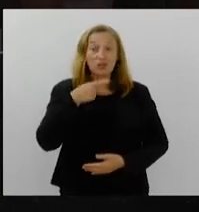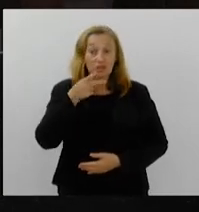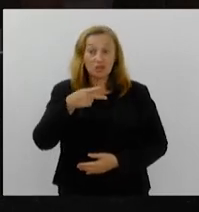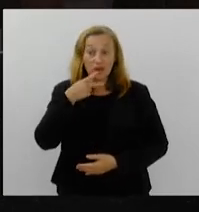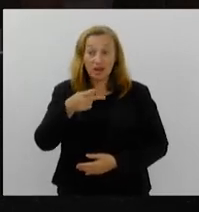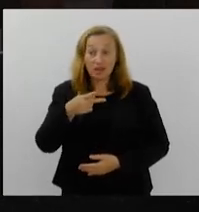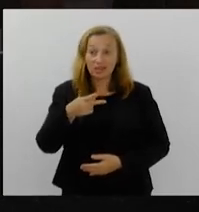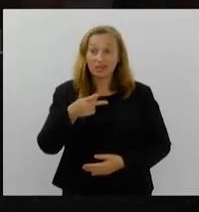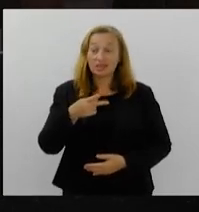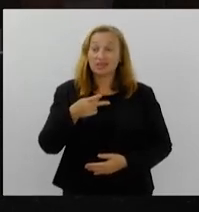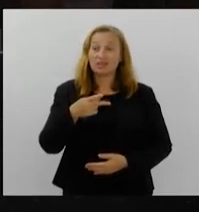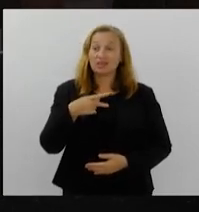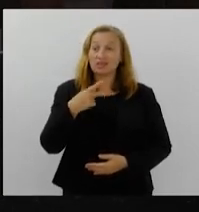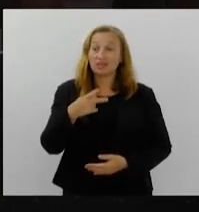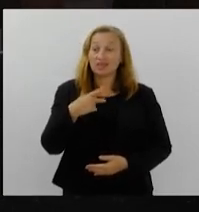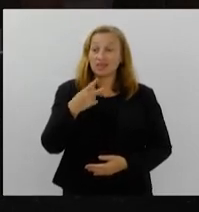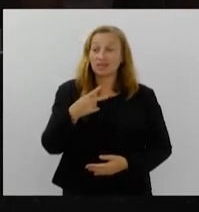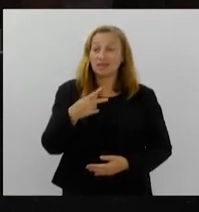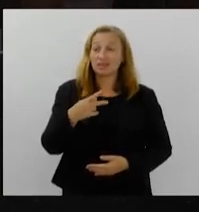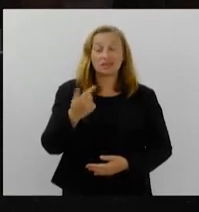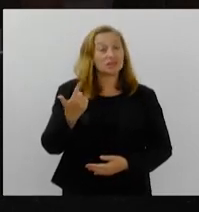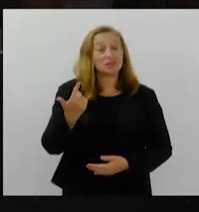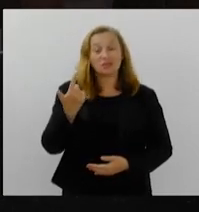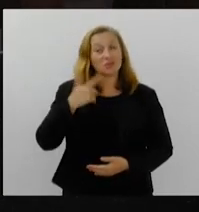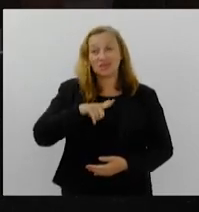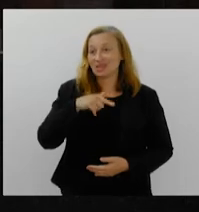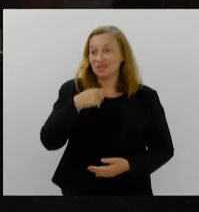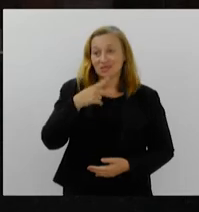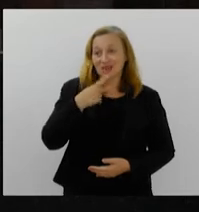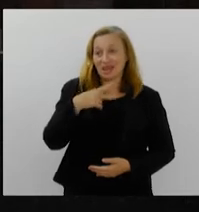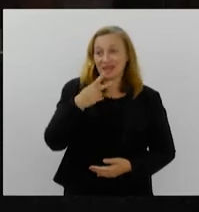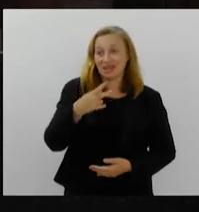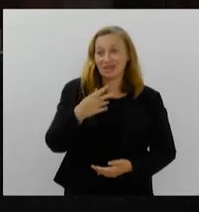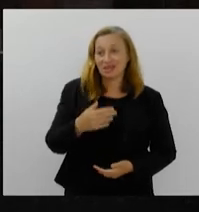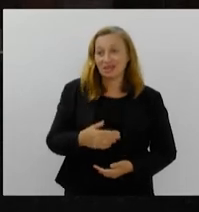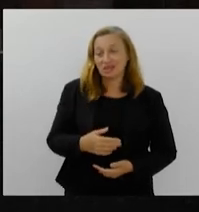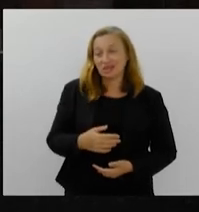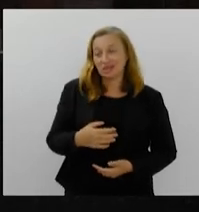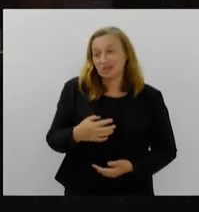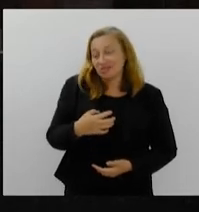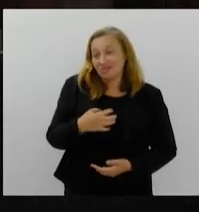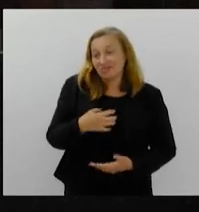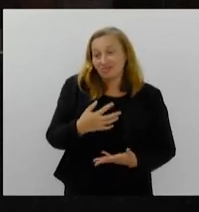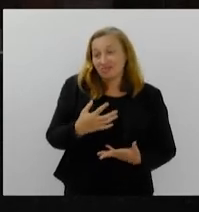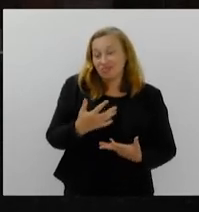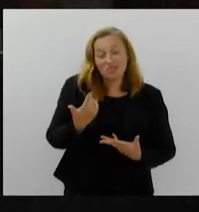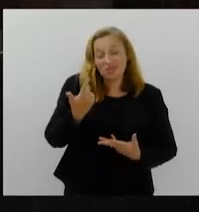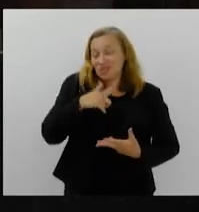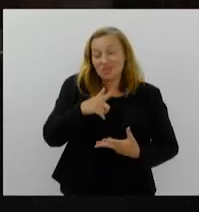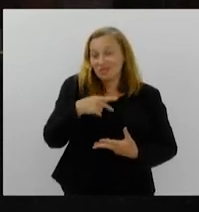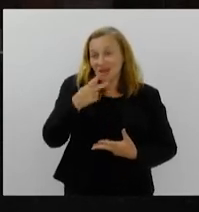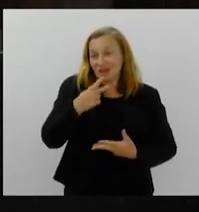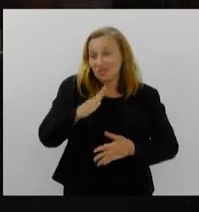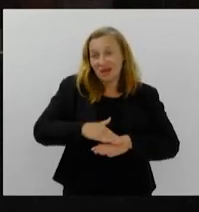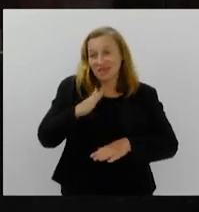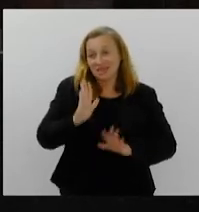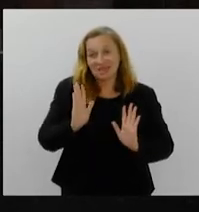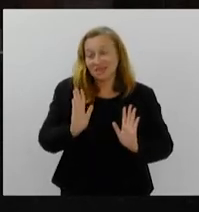eu estou forçando a falar, mas eu não estou aguentando falar. Sinto, não dá para me falar mais. Eu